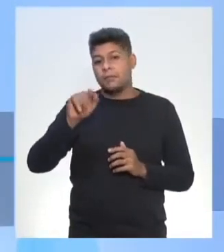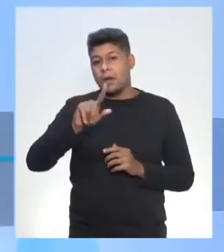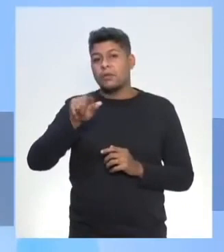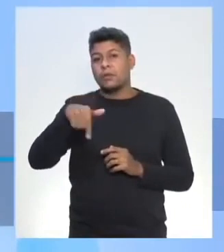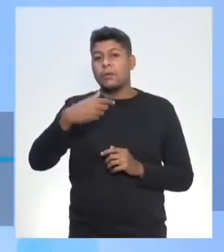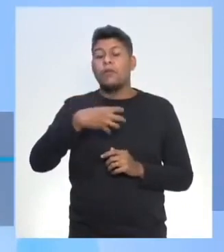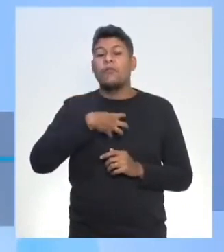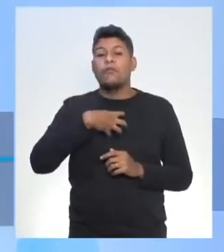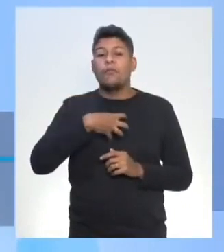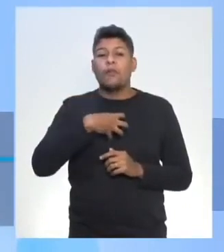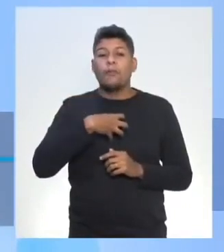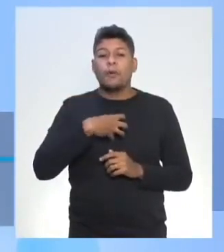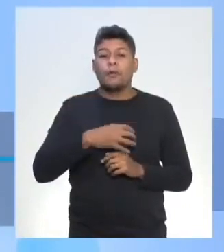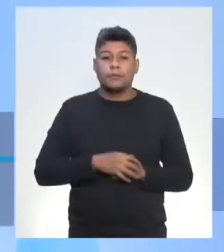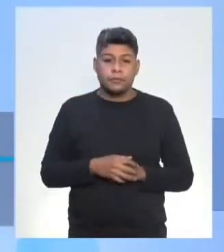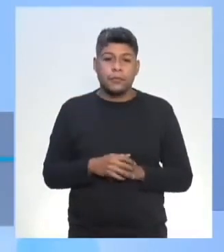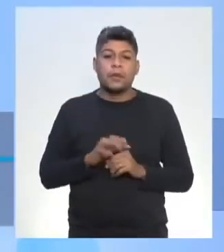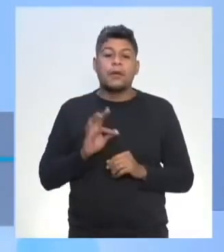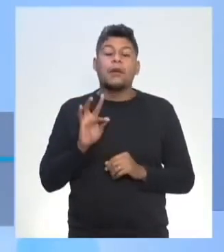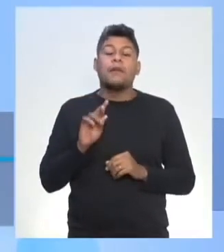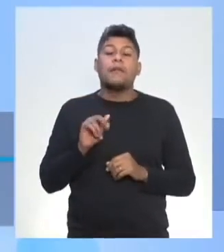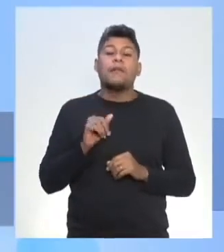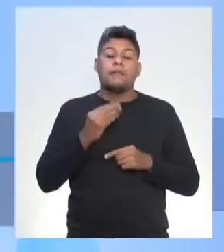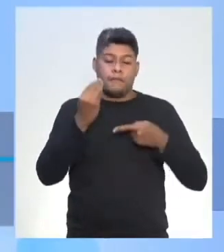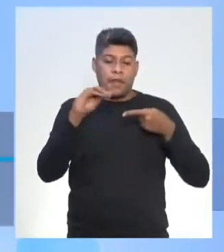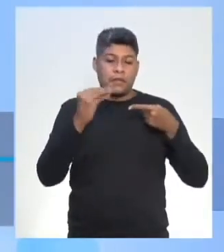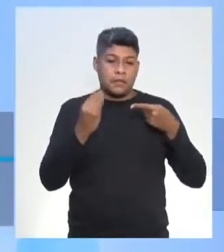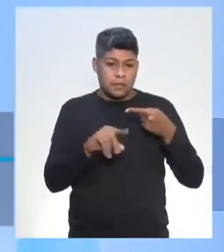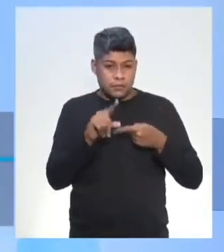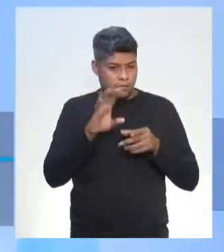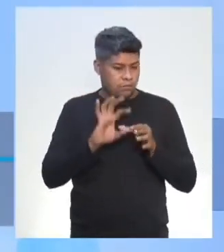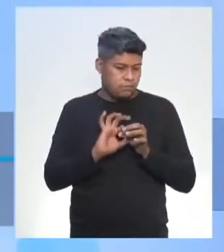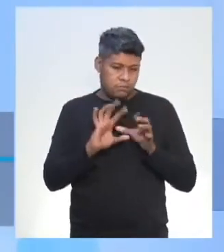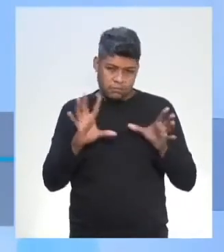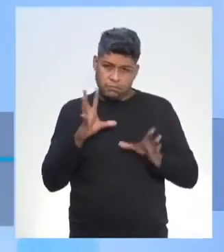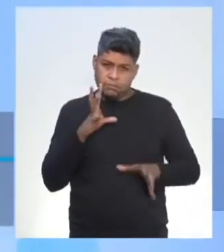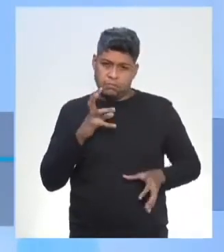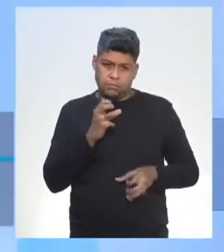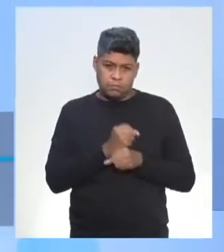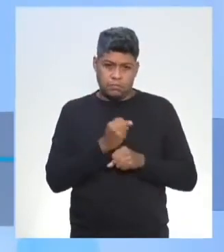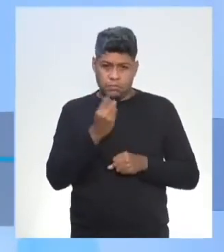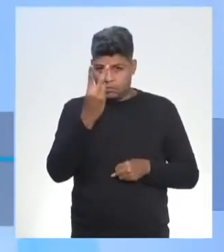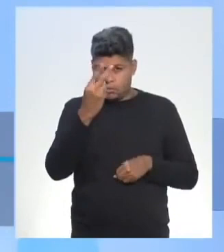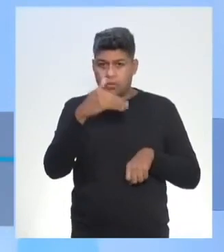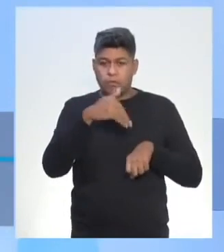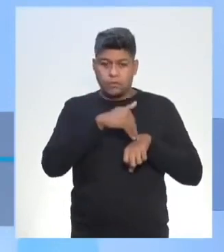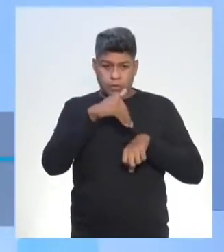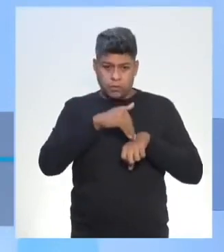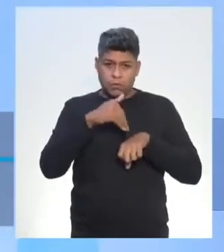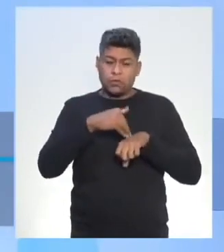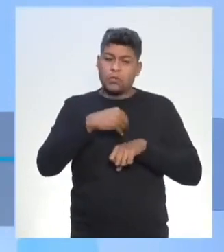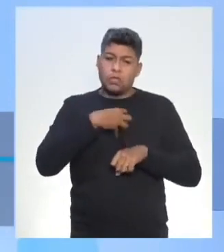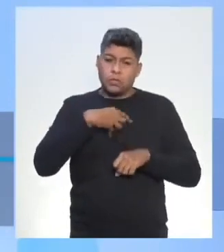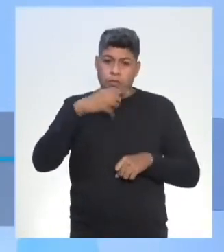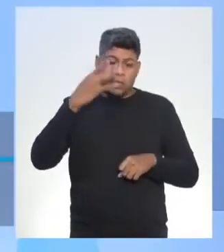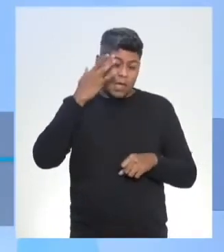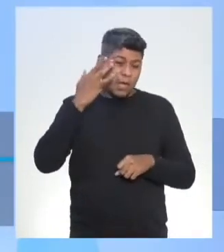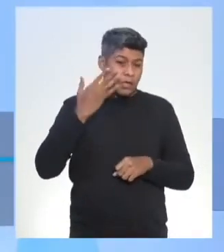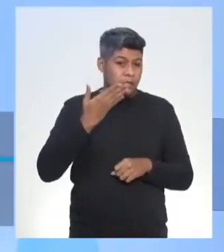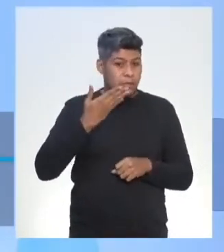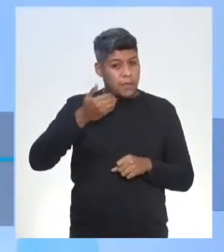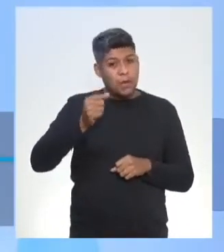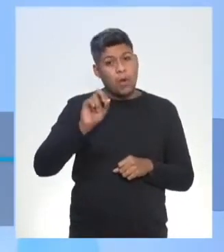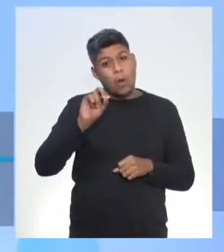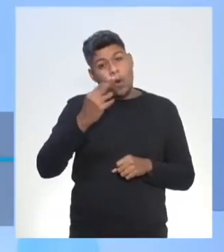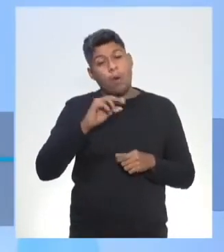fazer na forma de fração. Então vocês fiquem à vontade para calcular, vocês têm 2 minutos, a maneira que vocês acharem melhor.